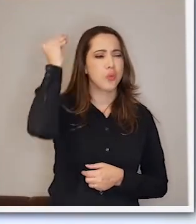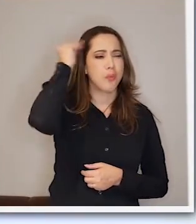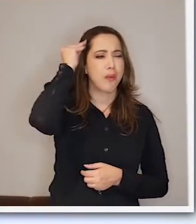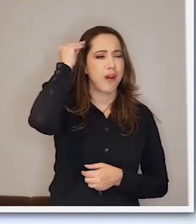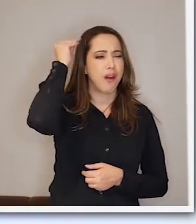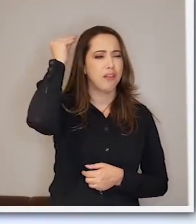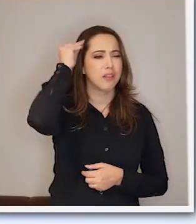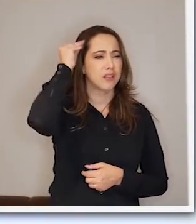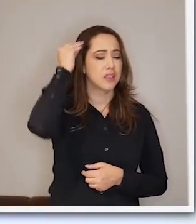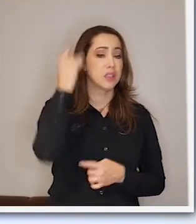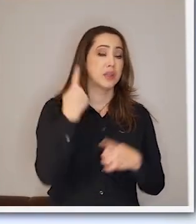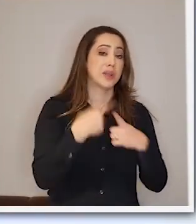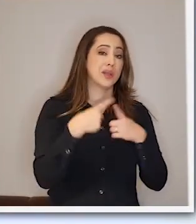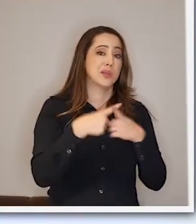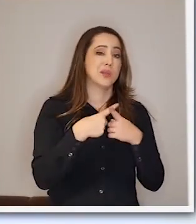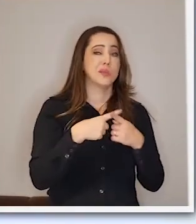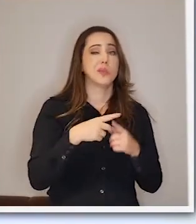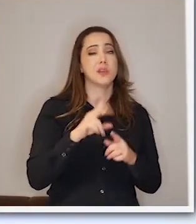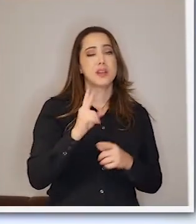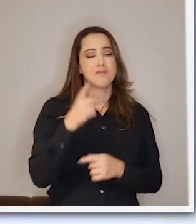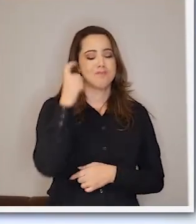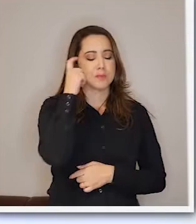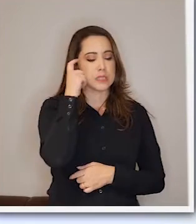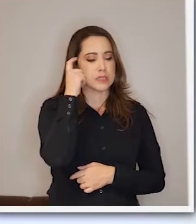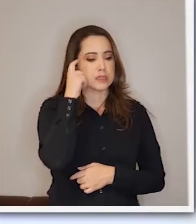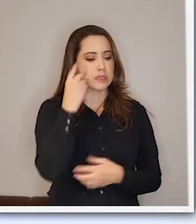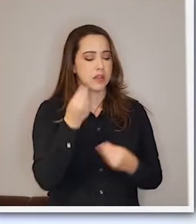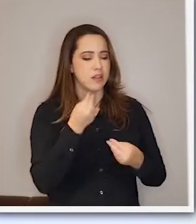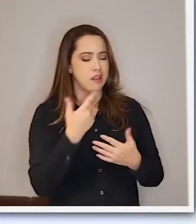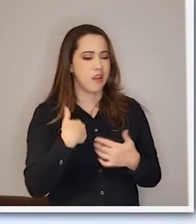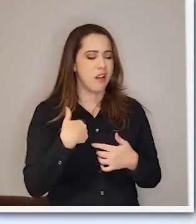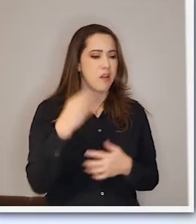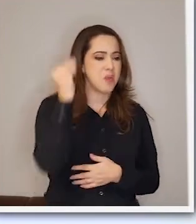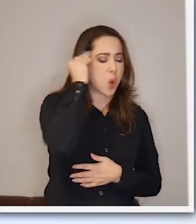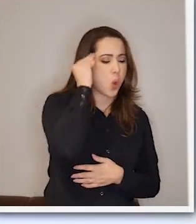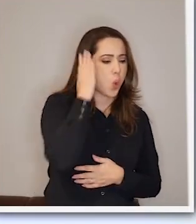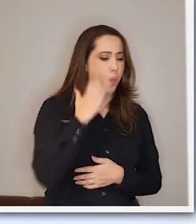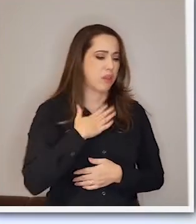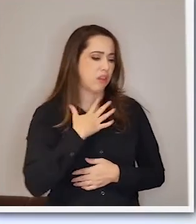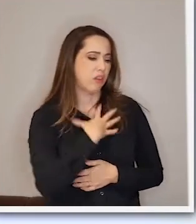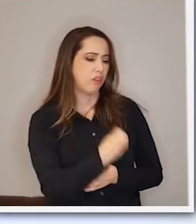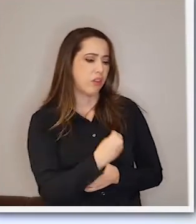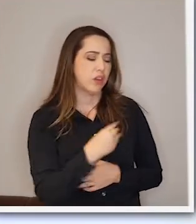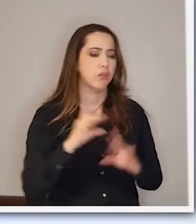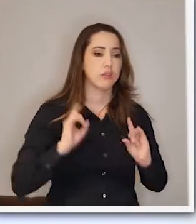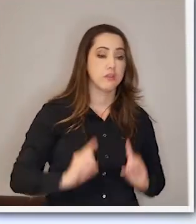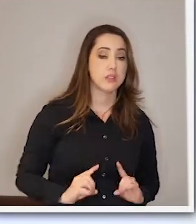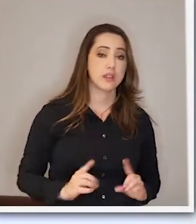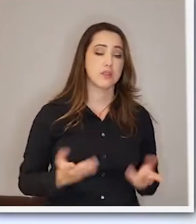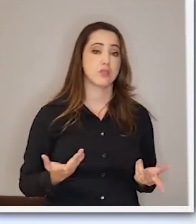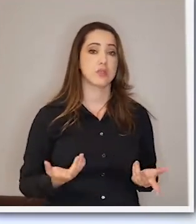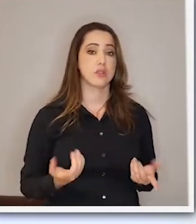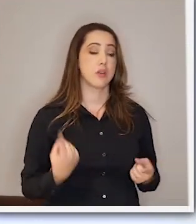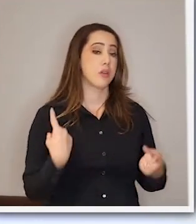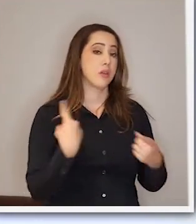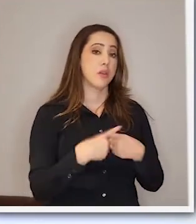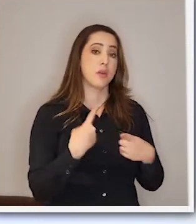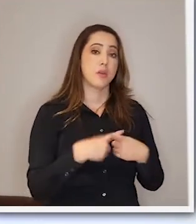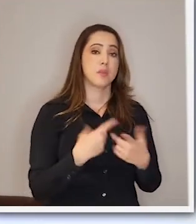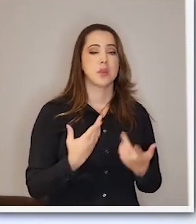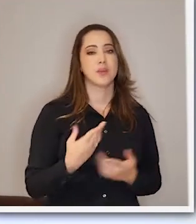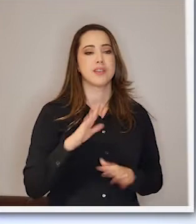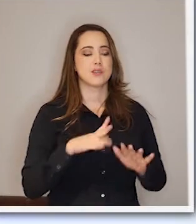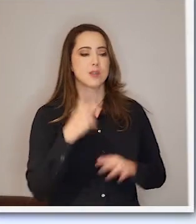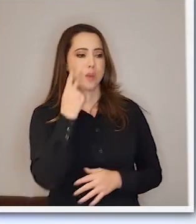porque ela sofre o tempo todo a acusação da culpa de ter um filho com deficiência ou surdo.